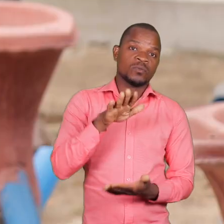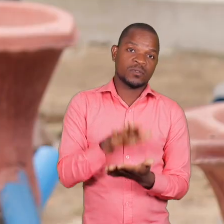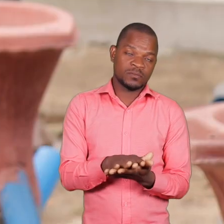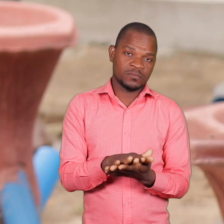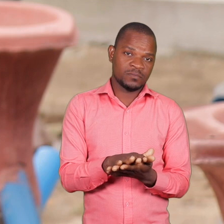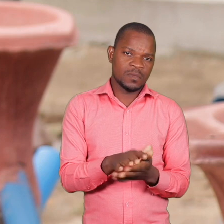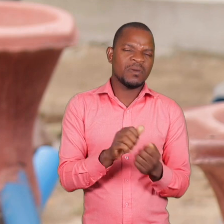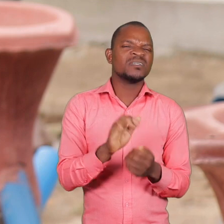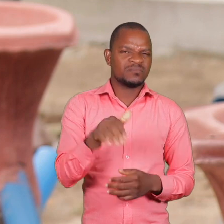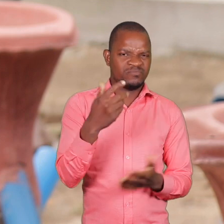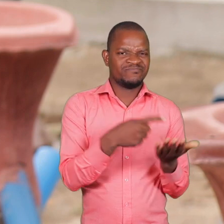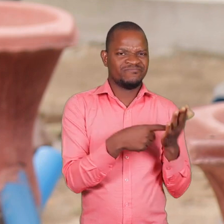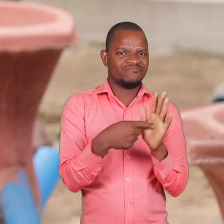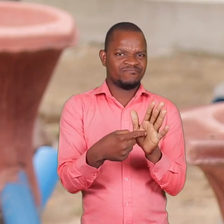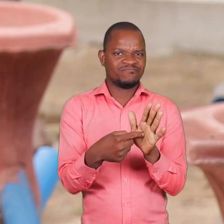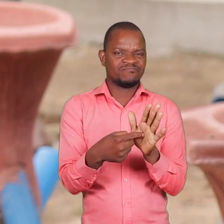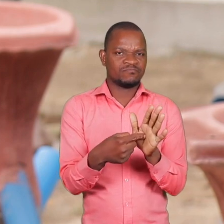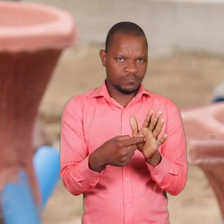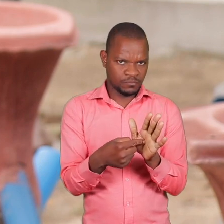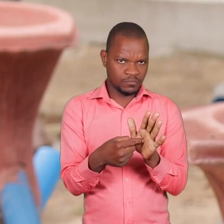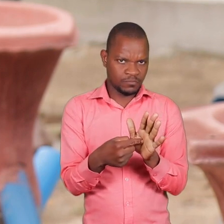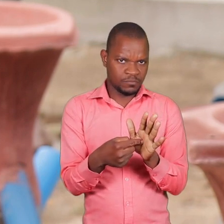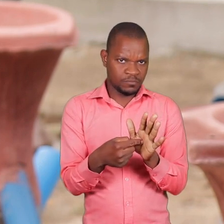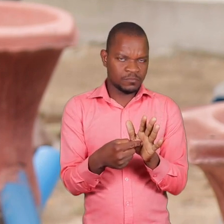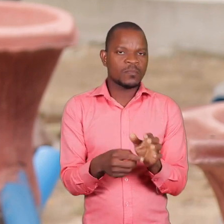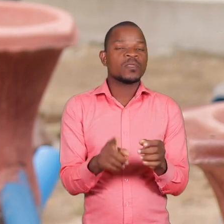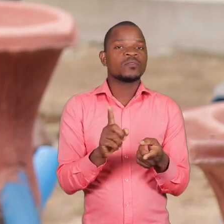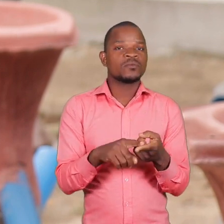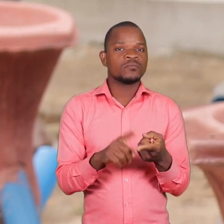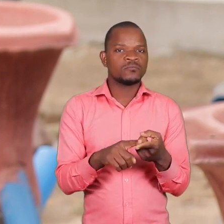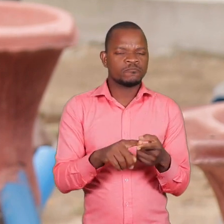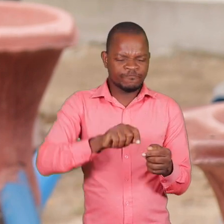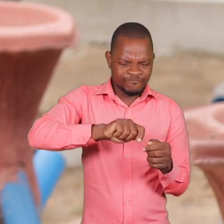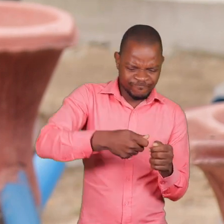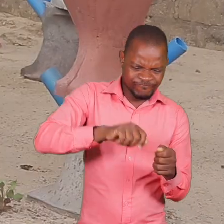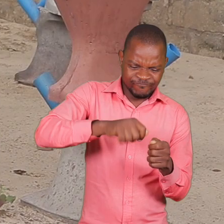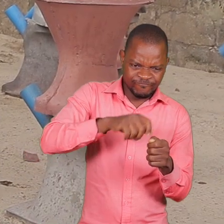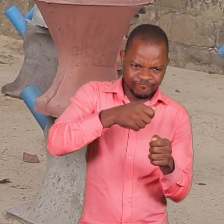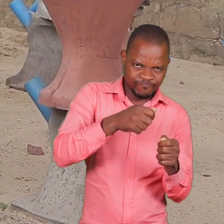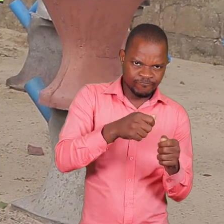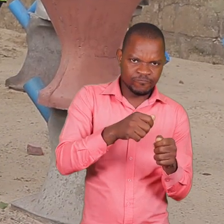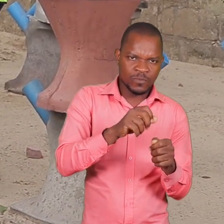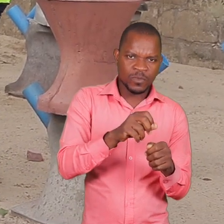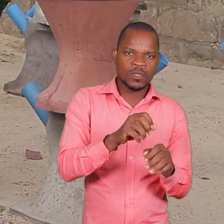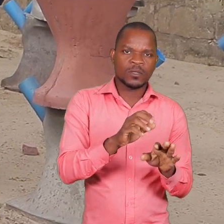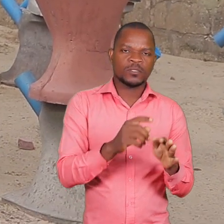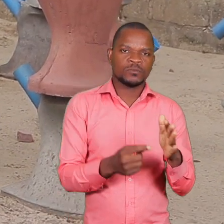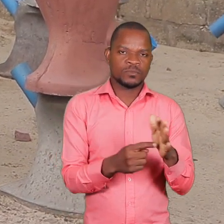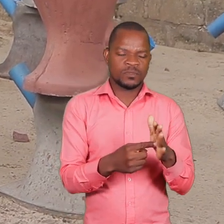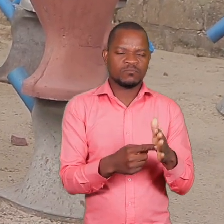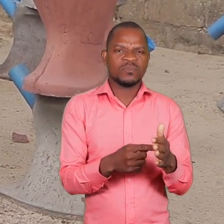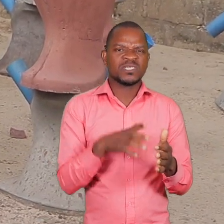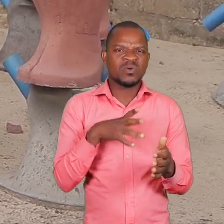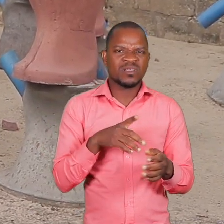Temos uns moldes que eu depois posso mostrar, são feitos de fibra de vidro. Nós já parafusamos os moldes e deixamos por cima de uns